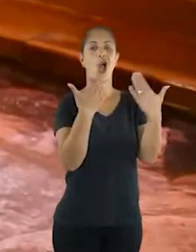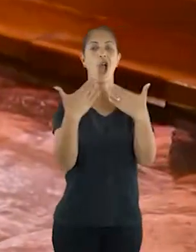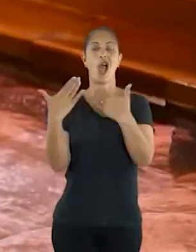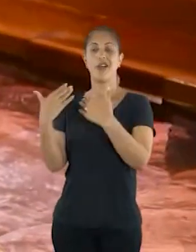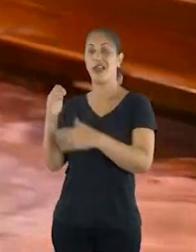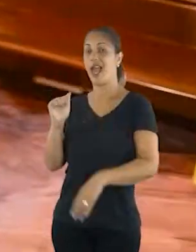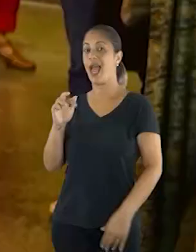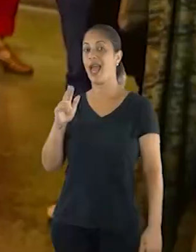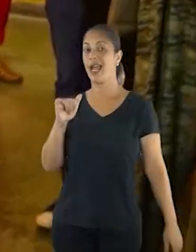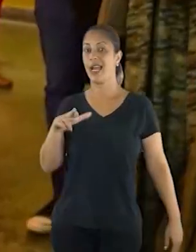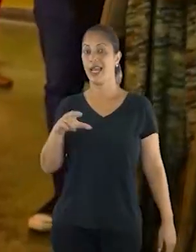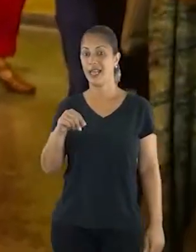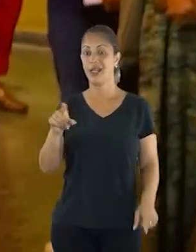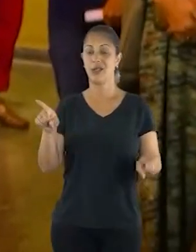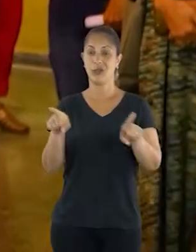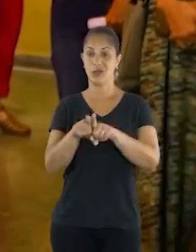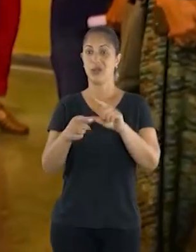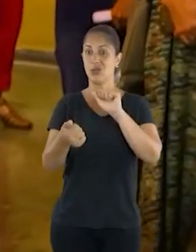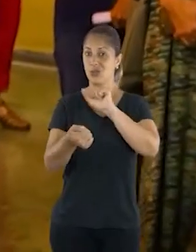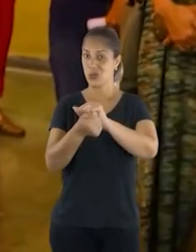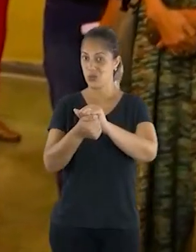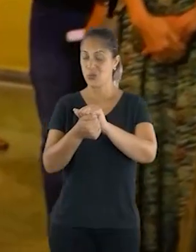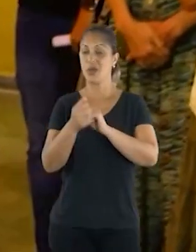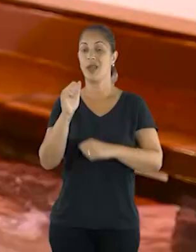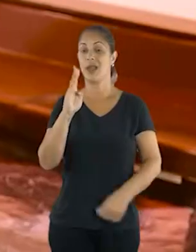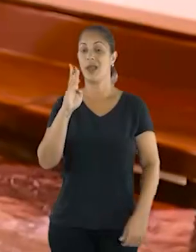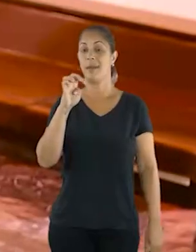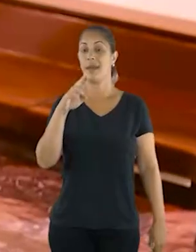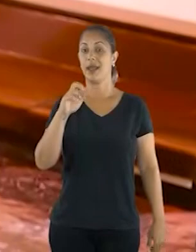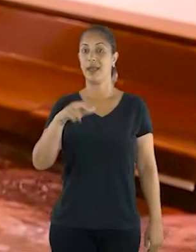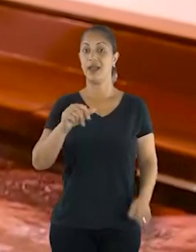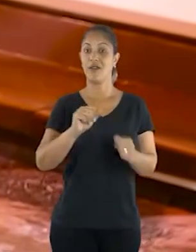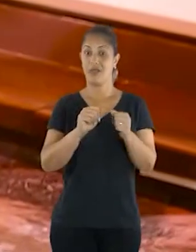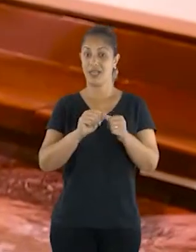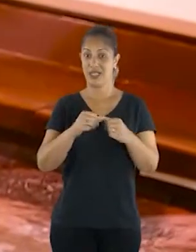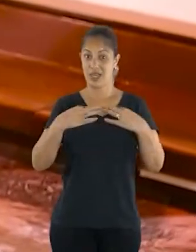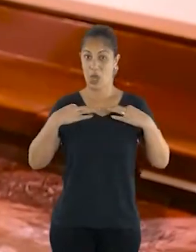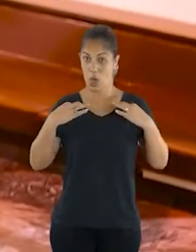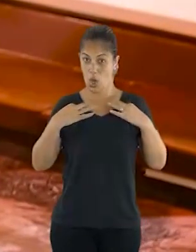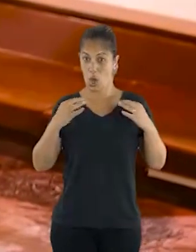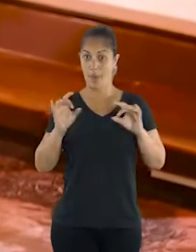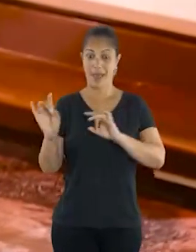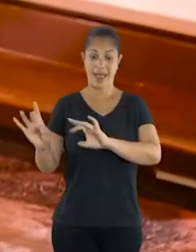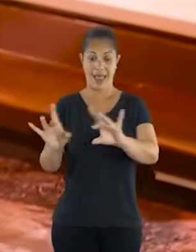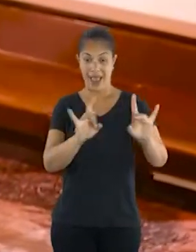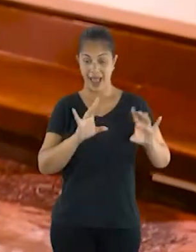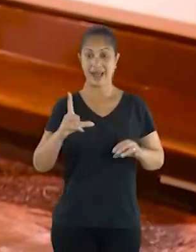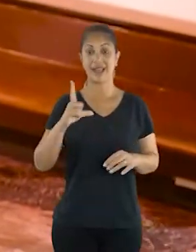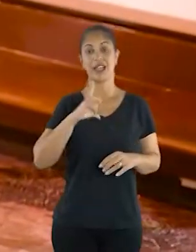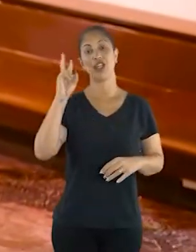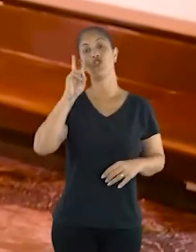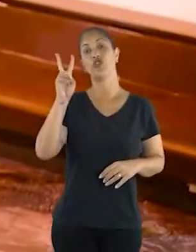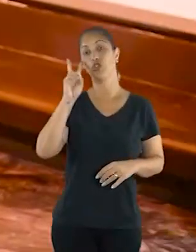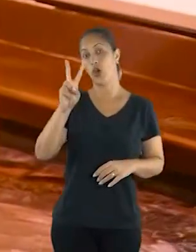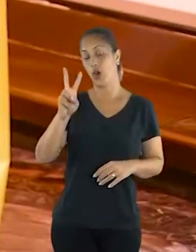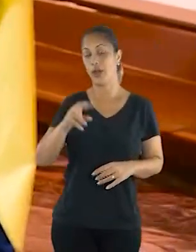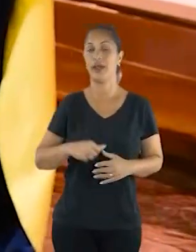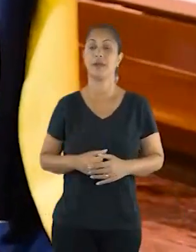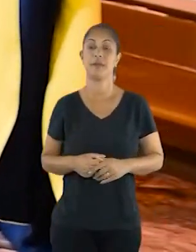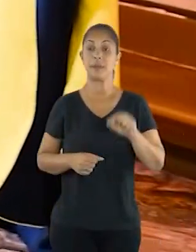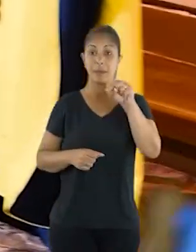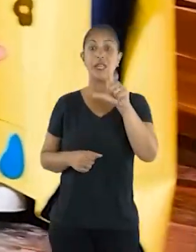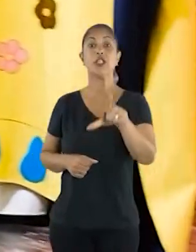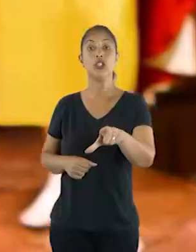de Ariano com Brenan para fazer esses figurinos, porque cada figurino tem uma história. Então,